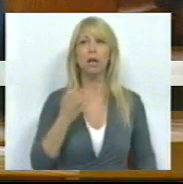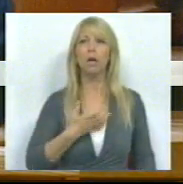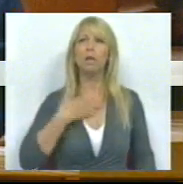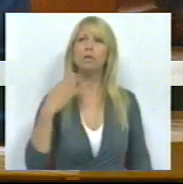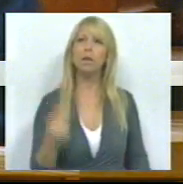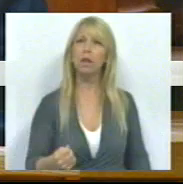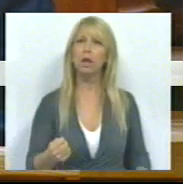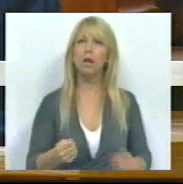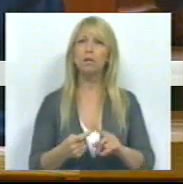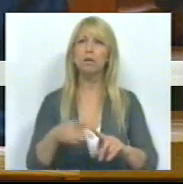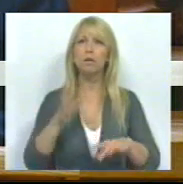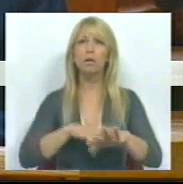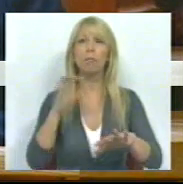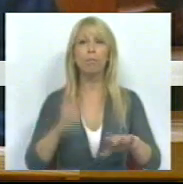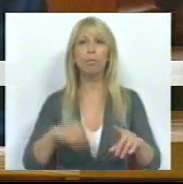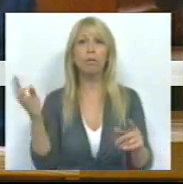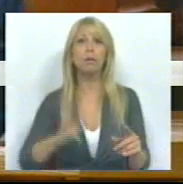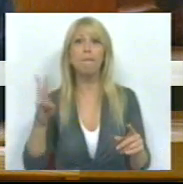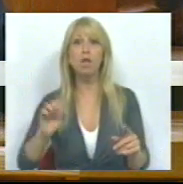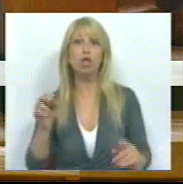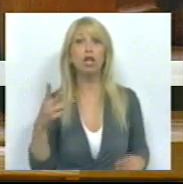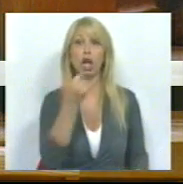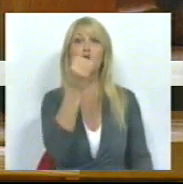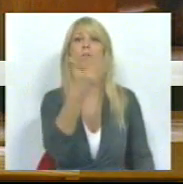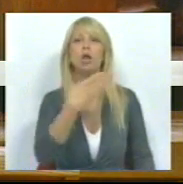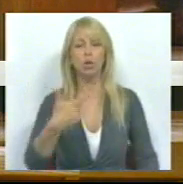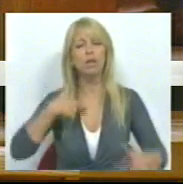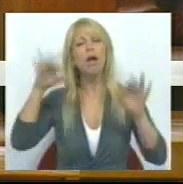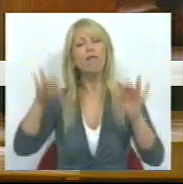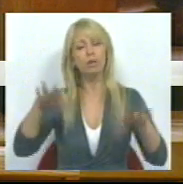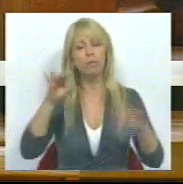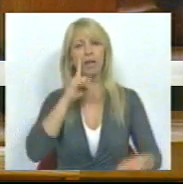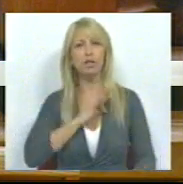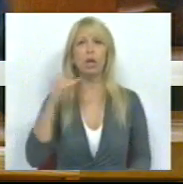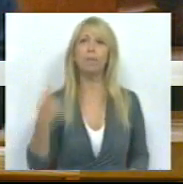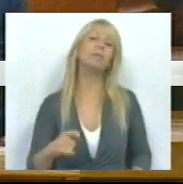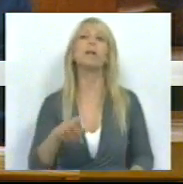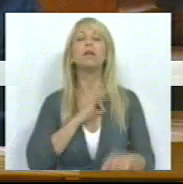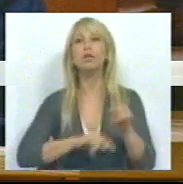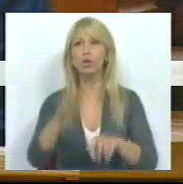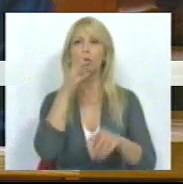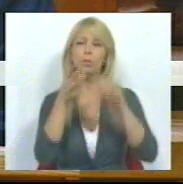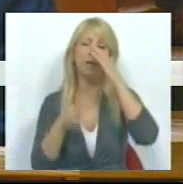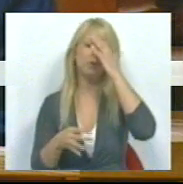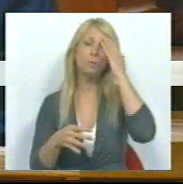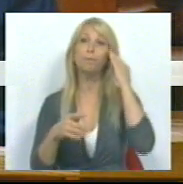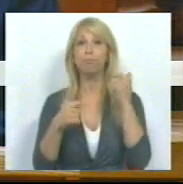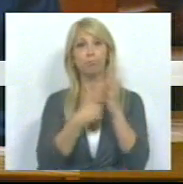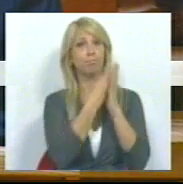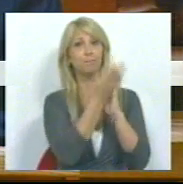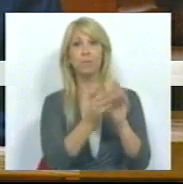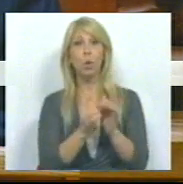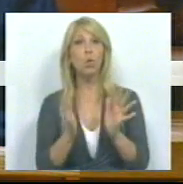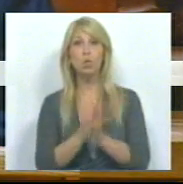Sr. Deputado. 18 milhões de euros feitos em 2011. Vou terminar, Sr. Presidente. Senhores deputados, tudo isto cai